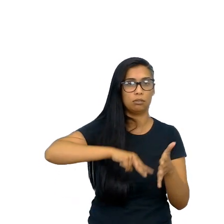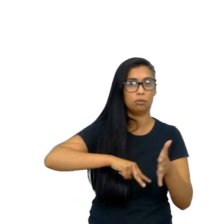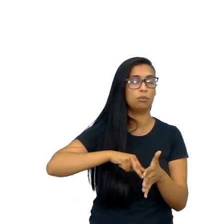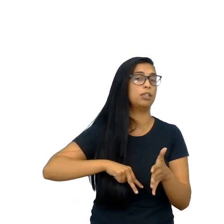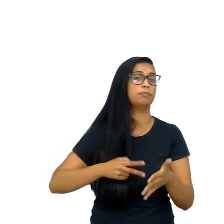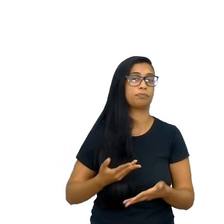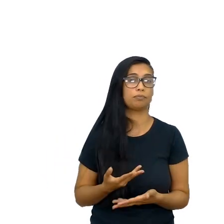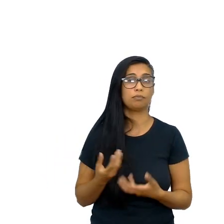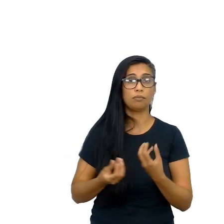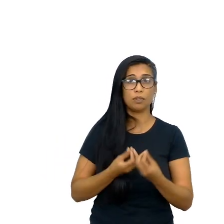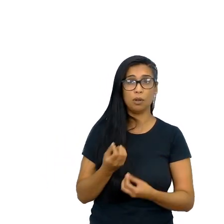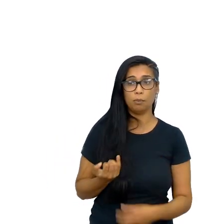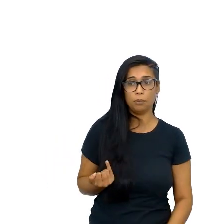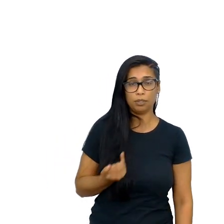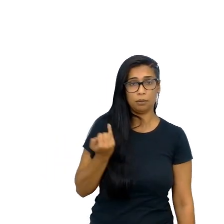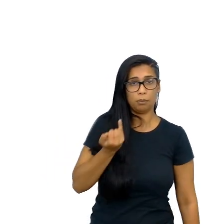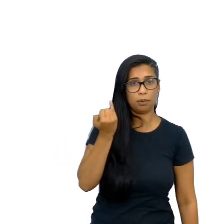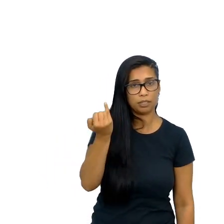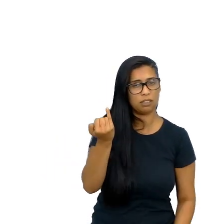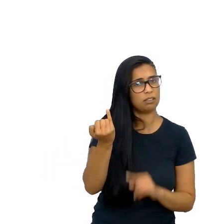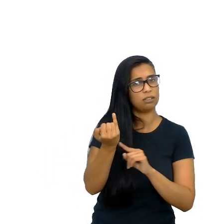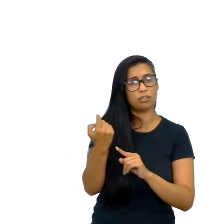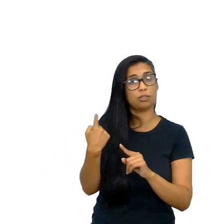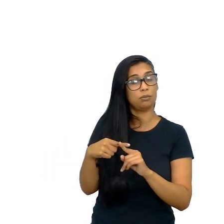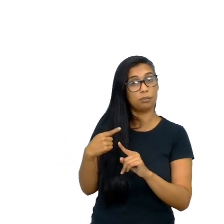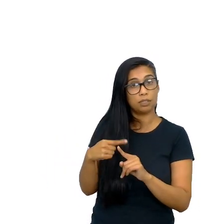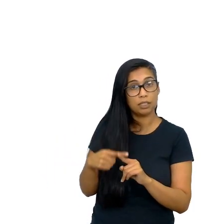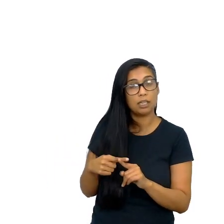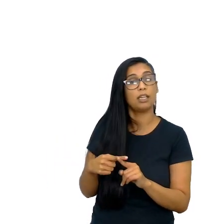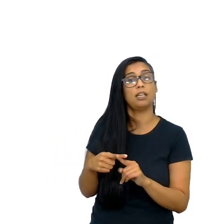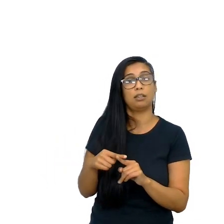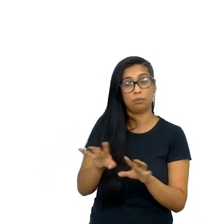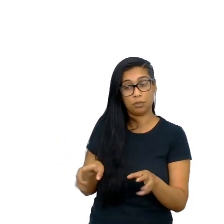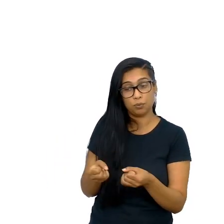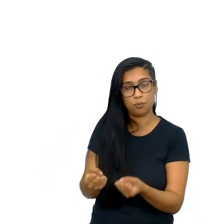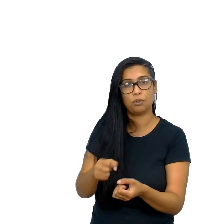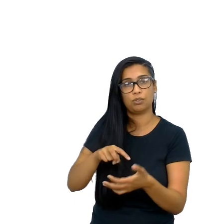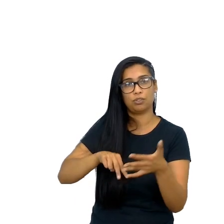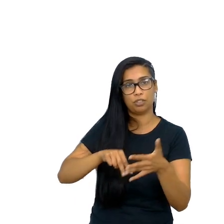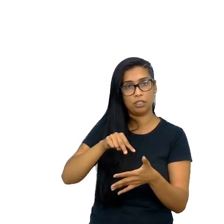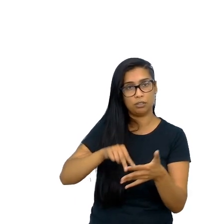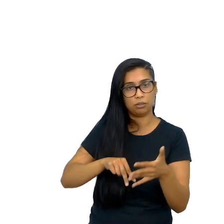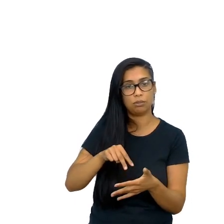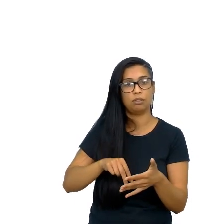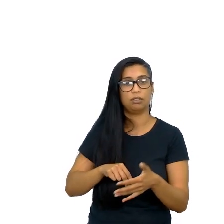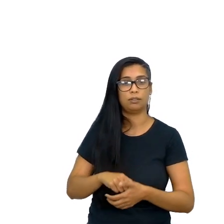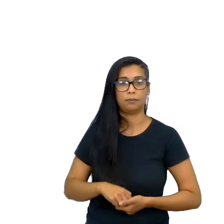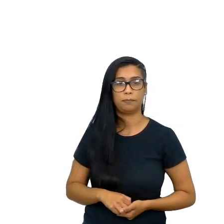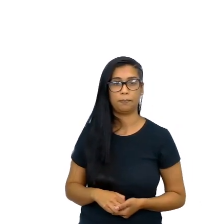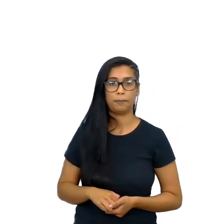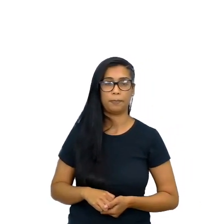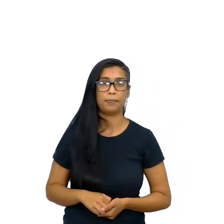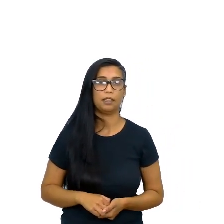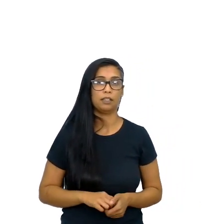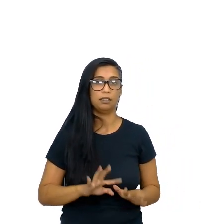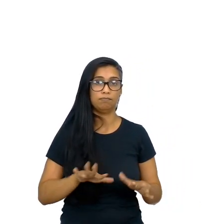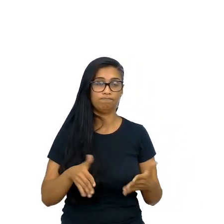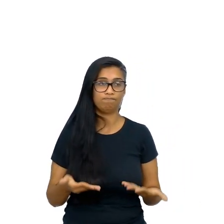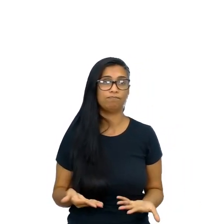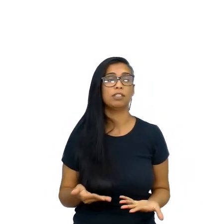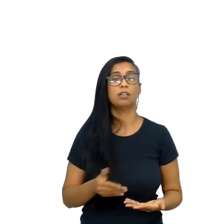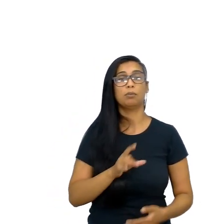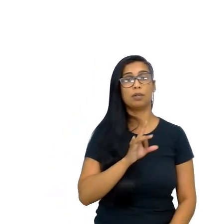ser importantes para a capacidade de leitura sob a ótica dos níveis de proficiência leitora e